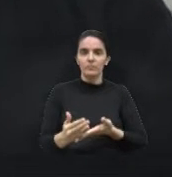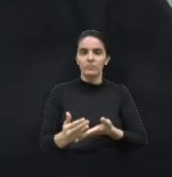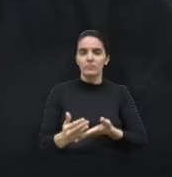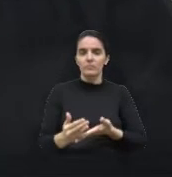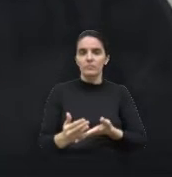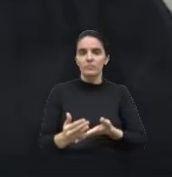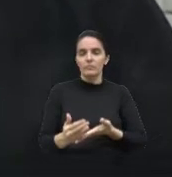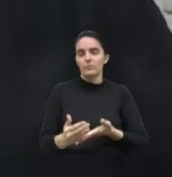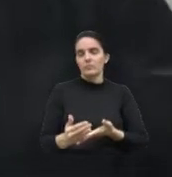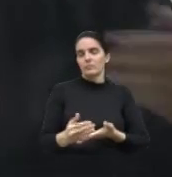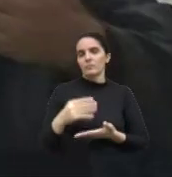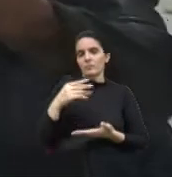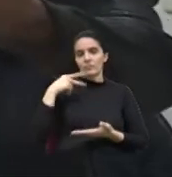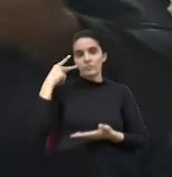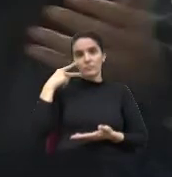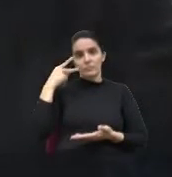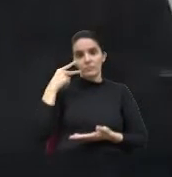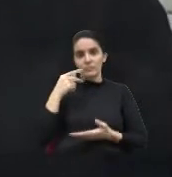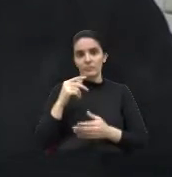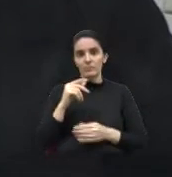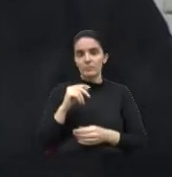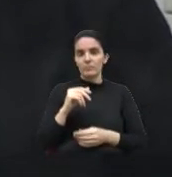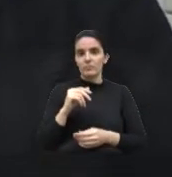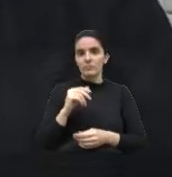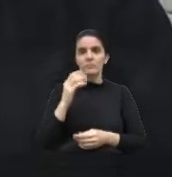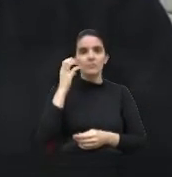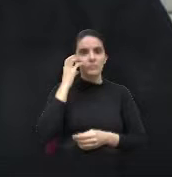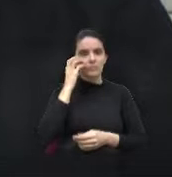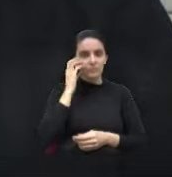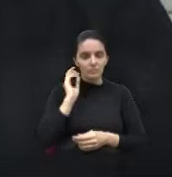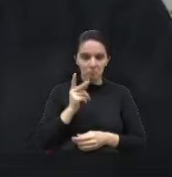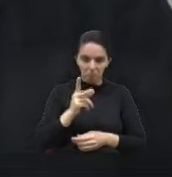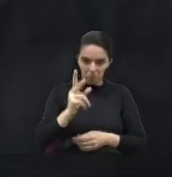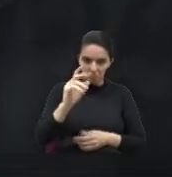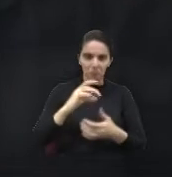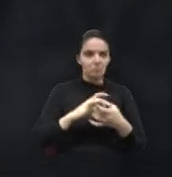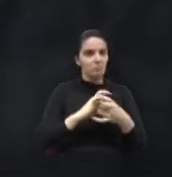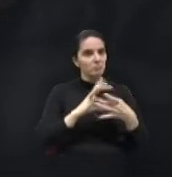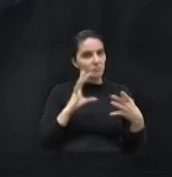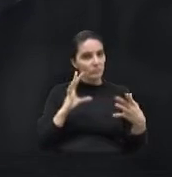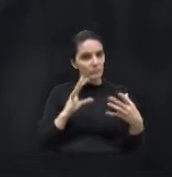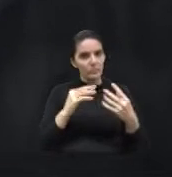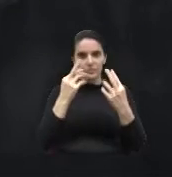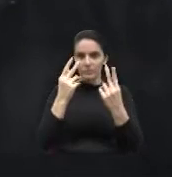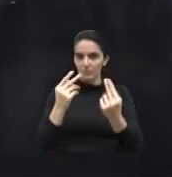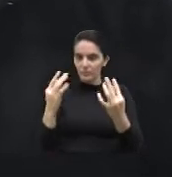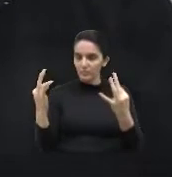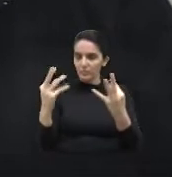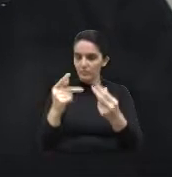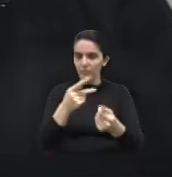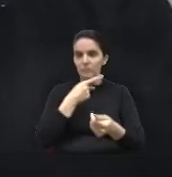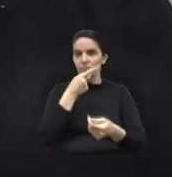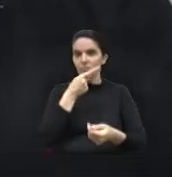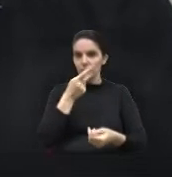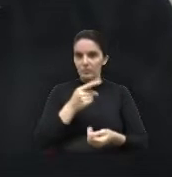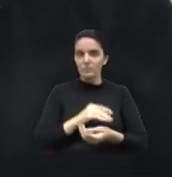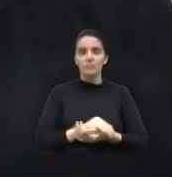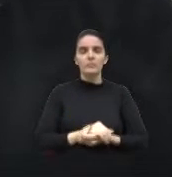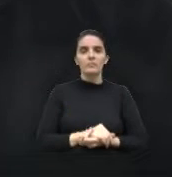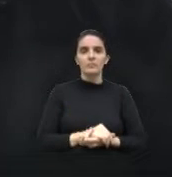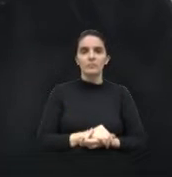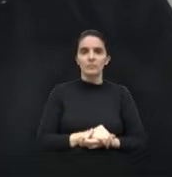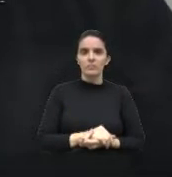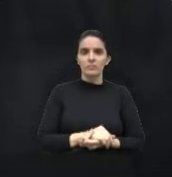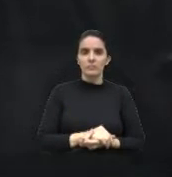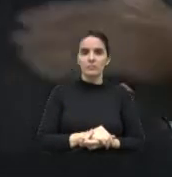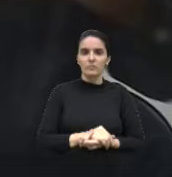esta gestão, eu vejo que o doutor Marcelo sempre foi independente, assim como os outros também que declararam aqui, também procuraram sua independência.